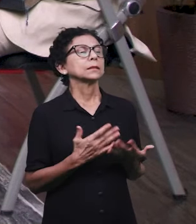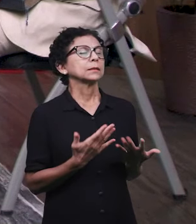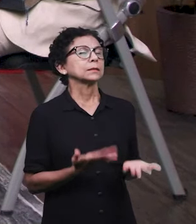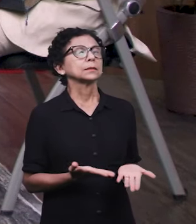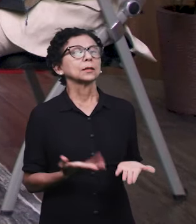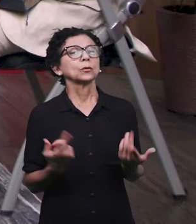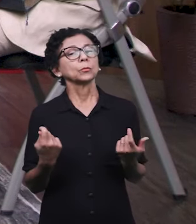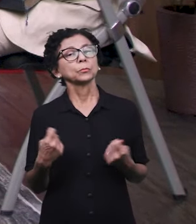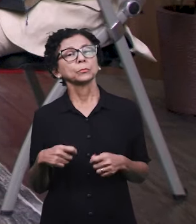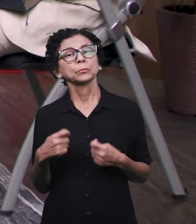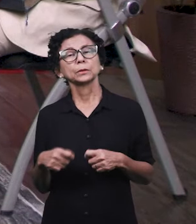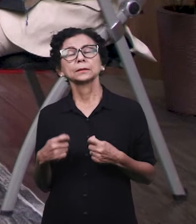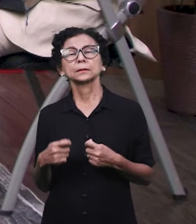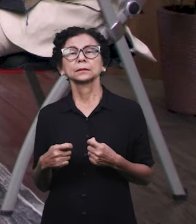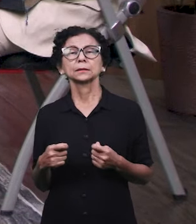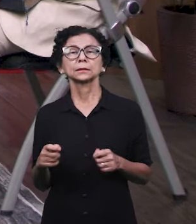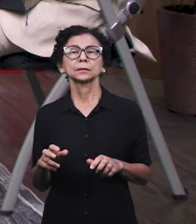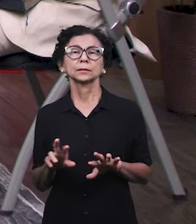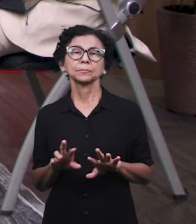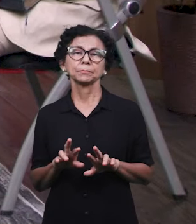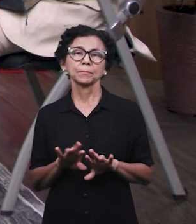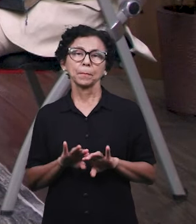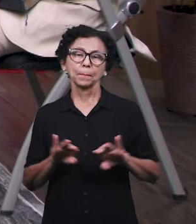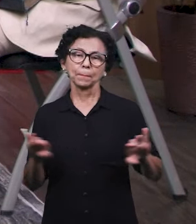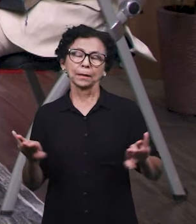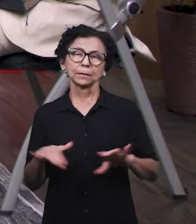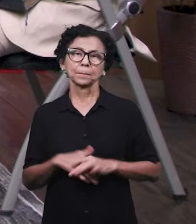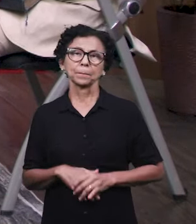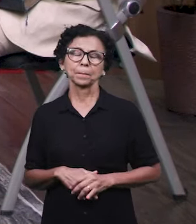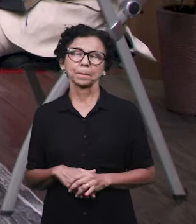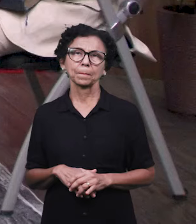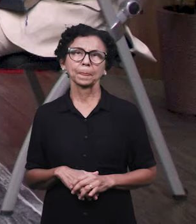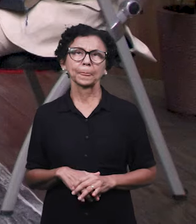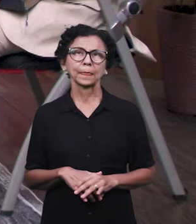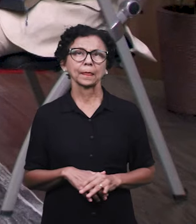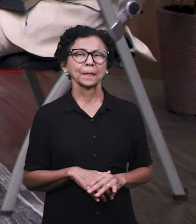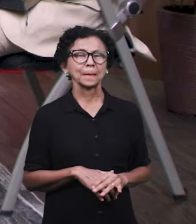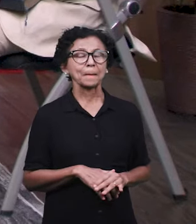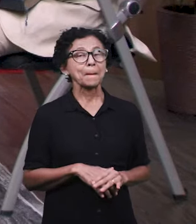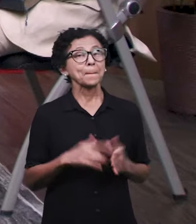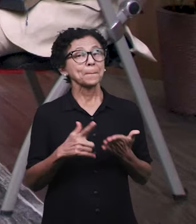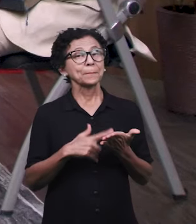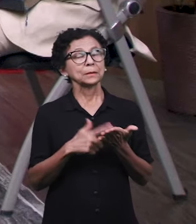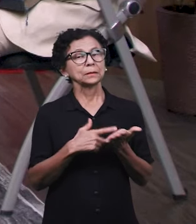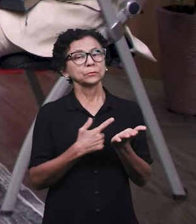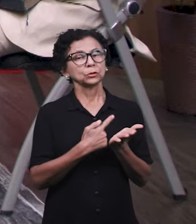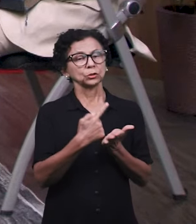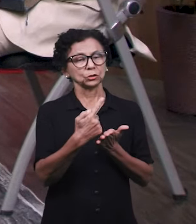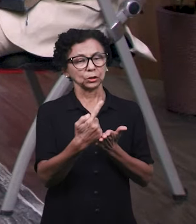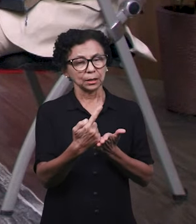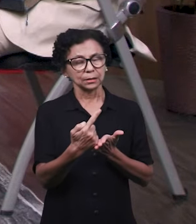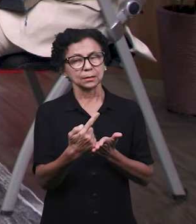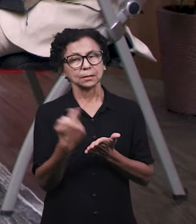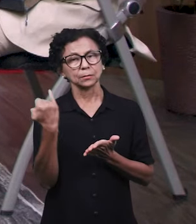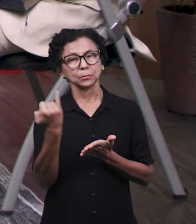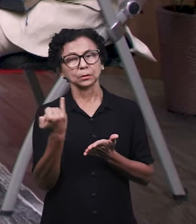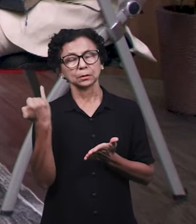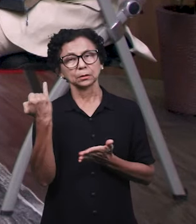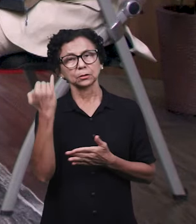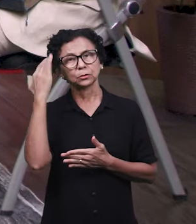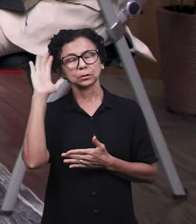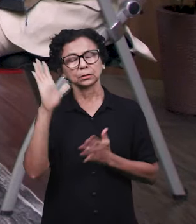gente fala especificamente do livro de Gênesis, é importante a gente entender que a palavra do Senhor ali, ao contrário do que muitas